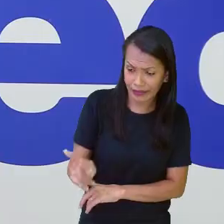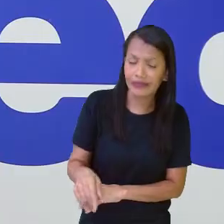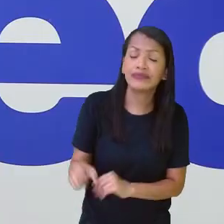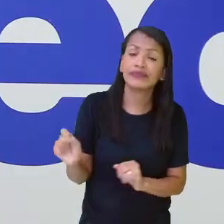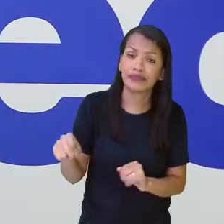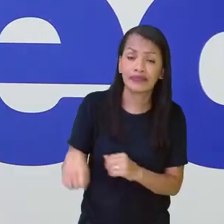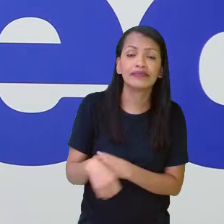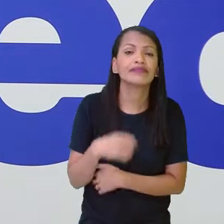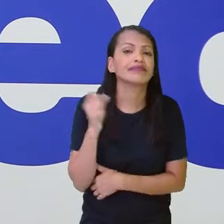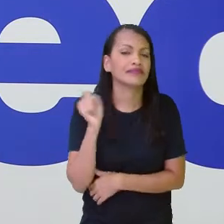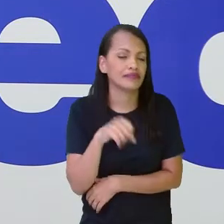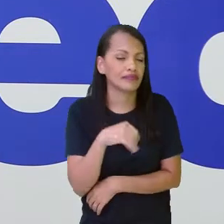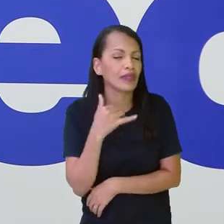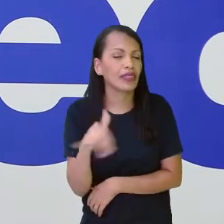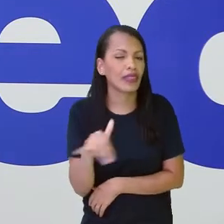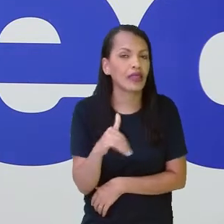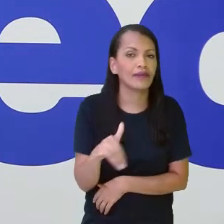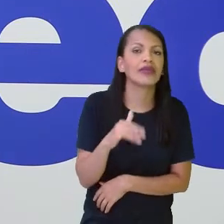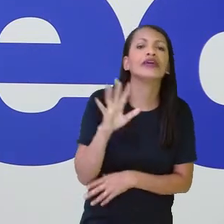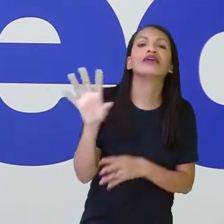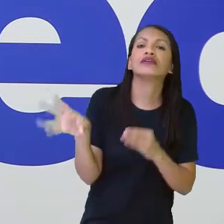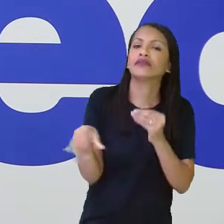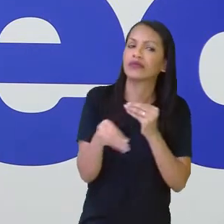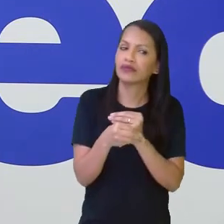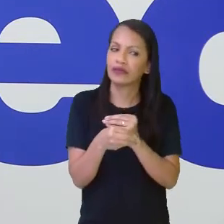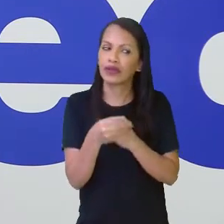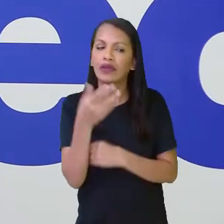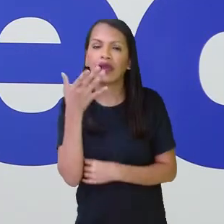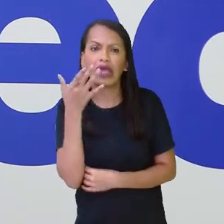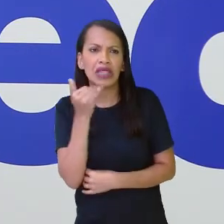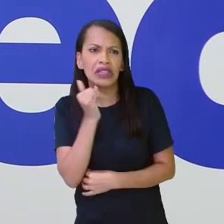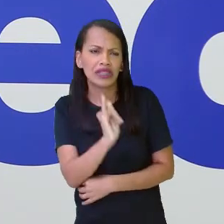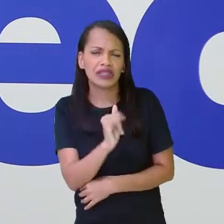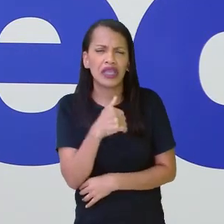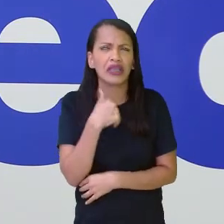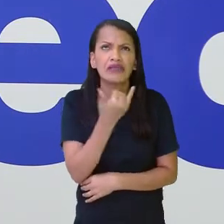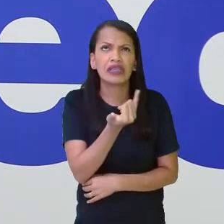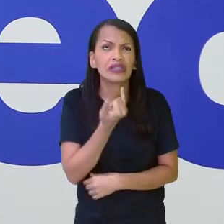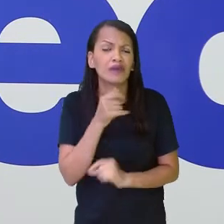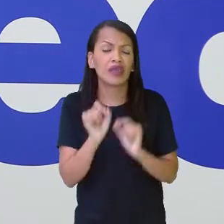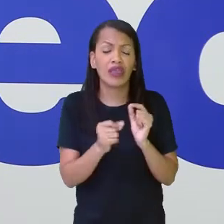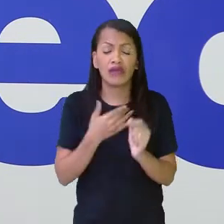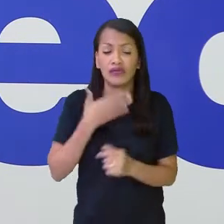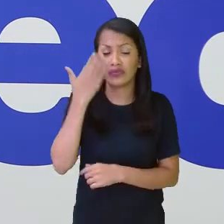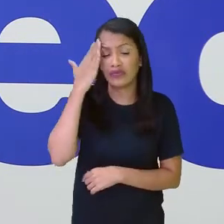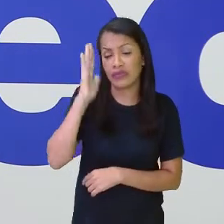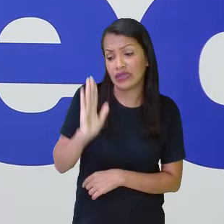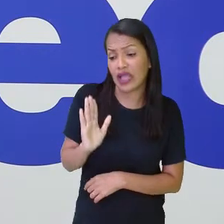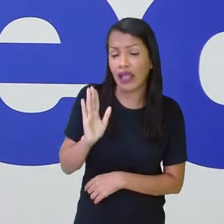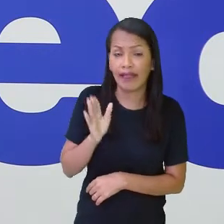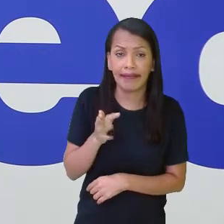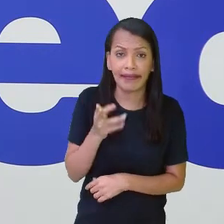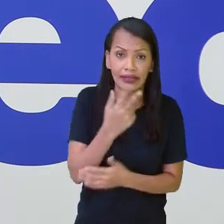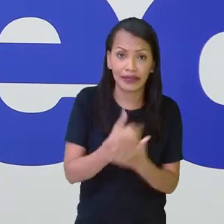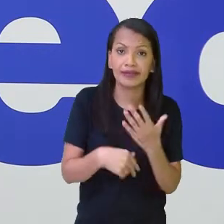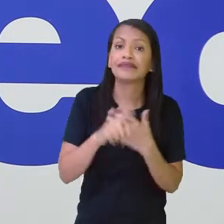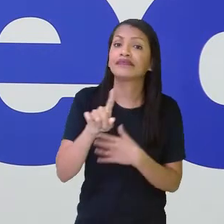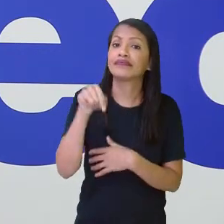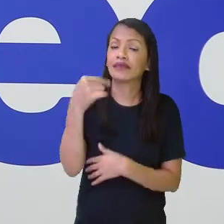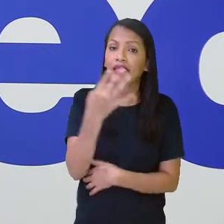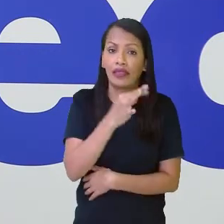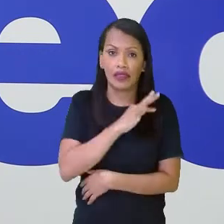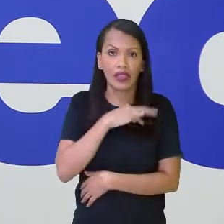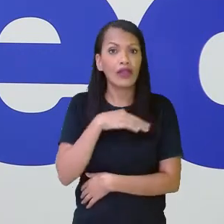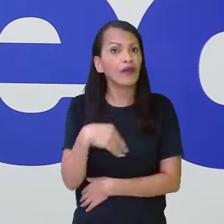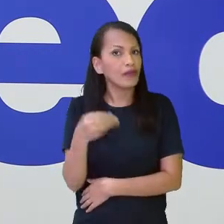Tudo tranquilo. Eles comentaram, estão aqui atentos, uns dizendo que não desenham tão bem, mas depois dessas técnicas, né, até eu